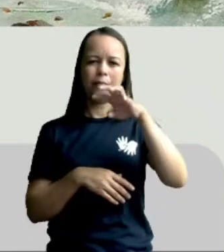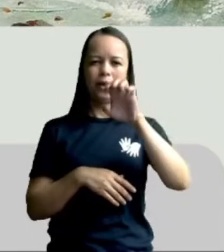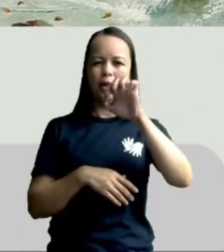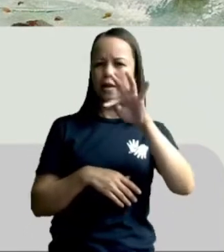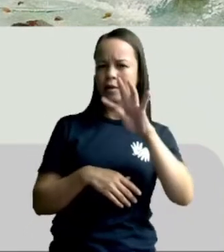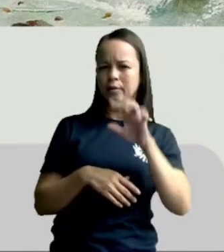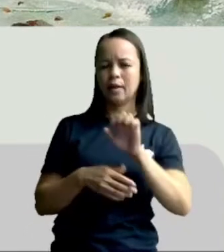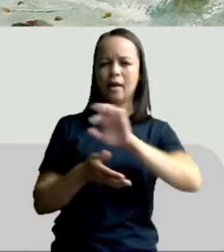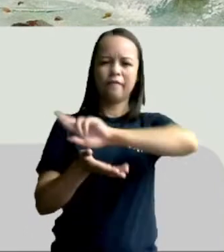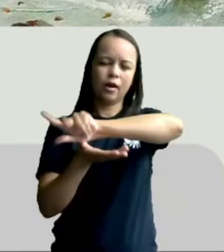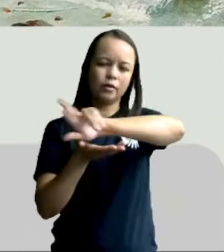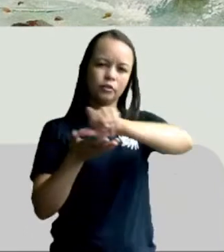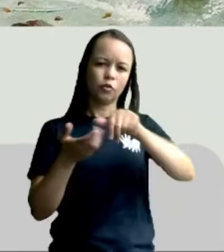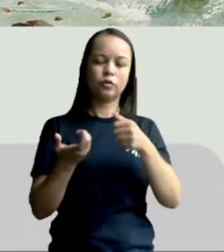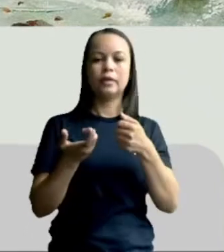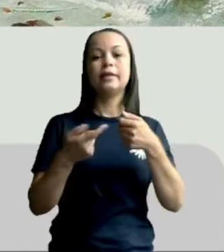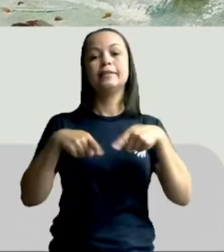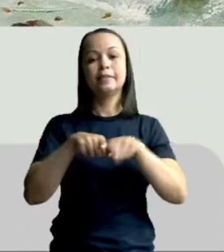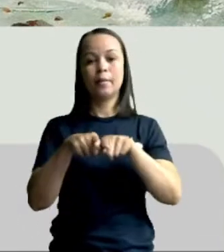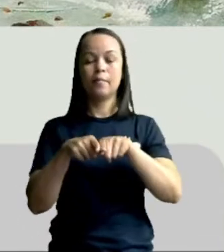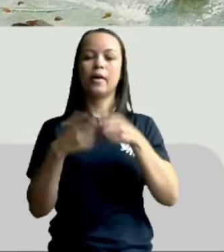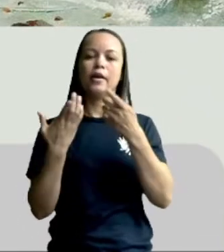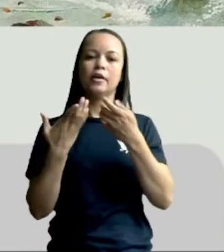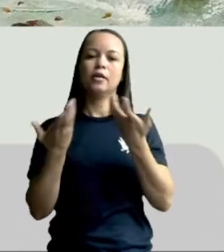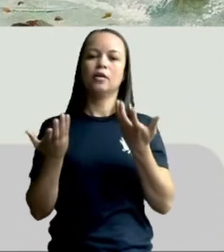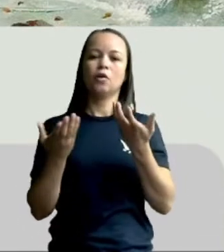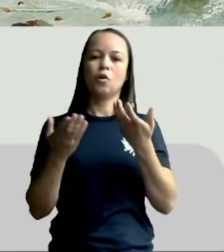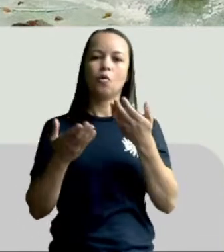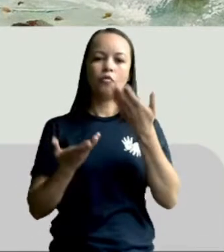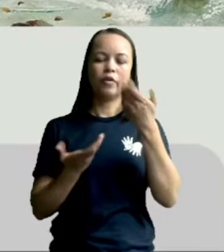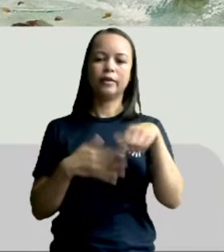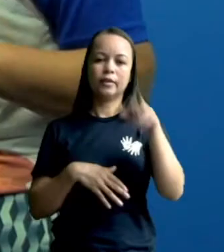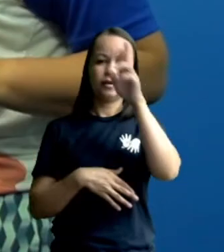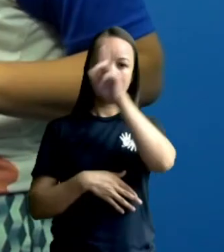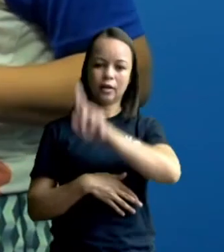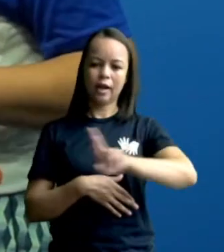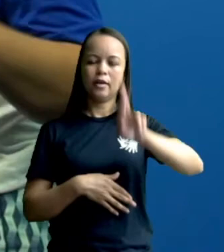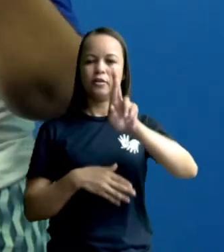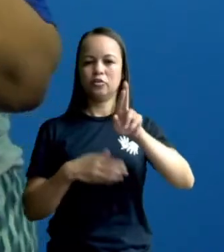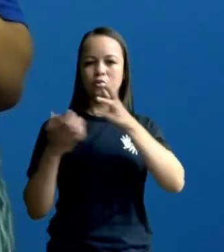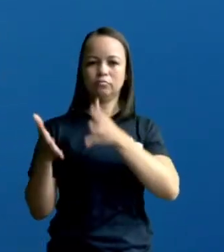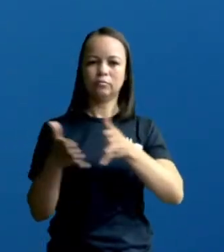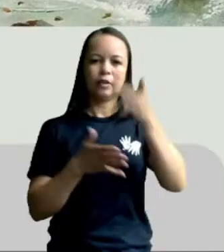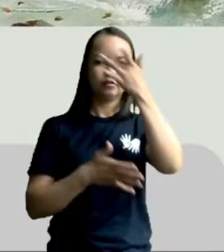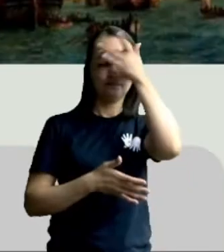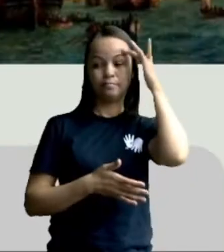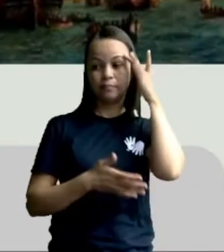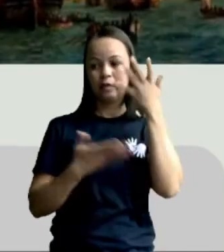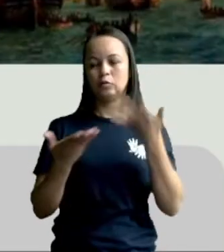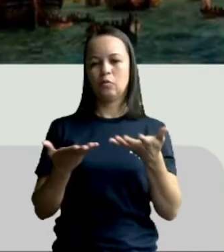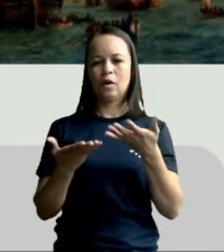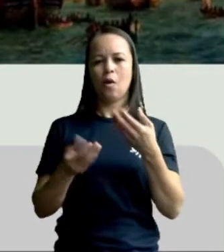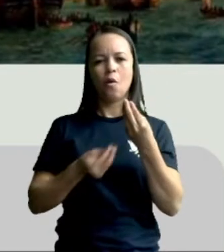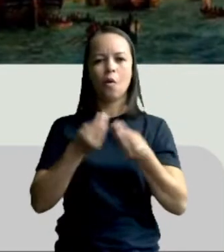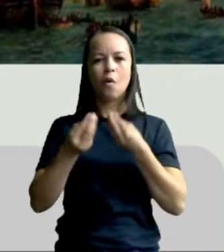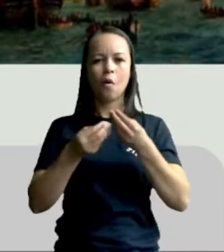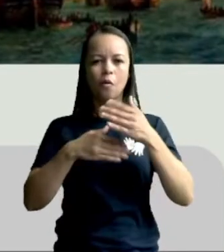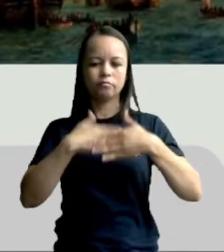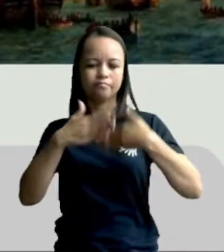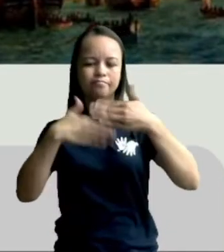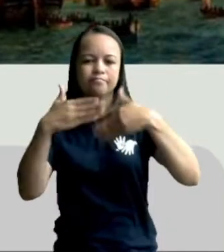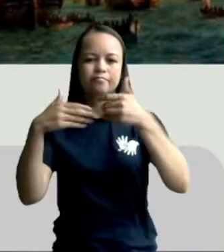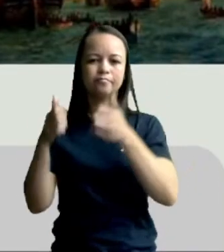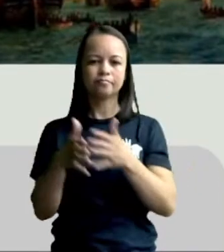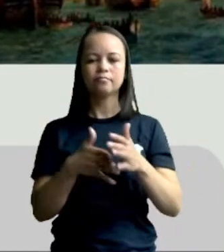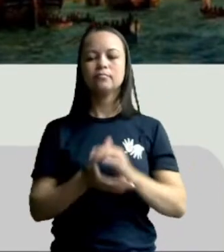religião católica. E aí, vê só. Vamos ver como se deu esse processo todo? Vem para cá. Aí,